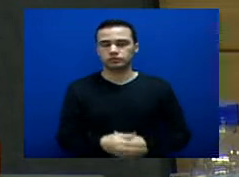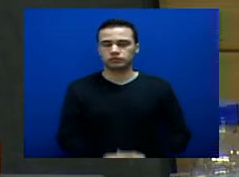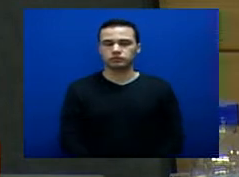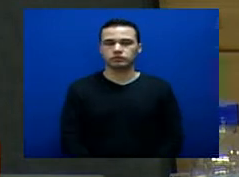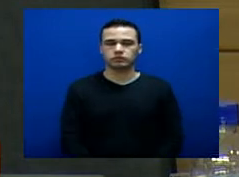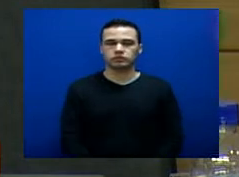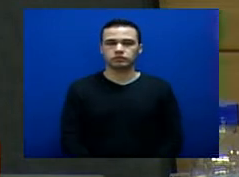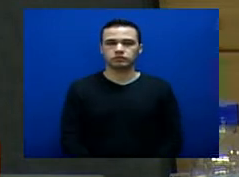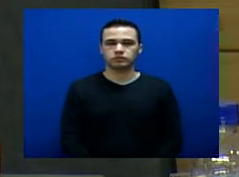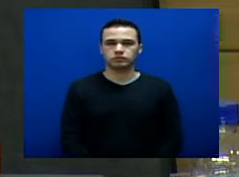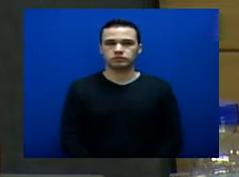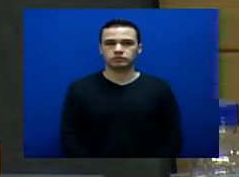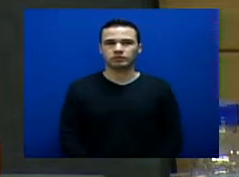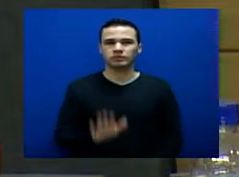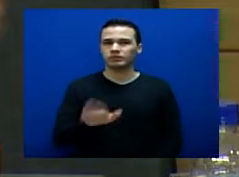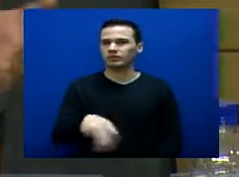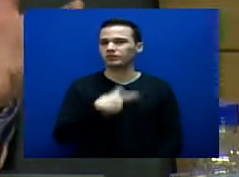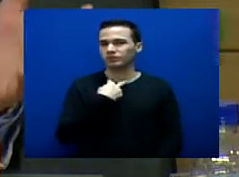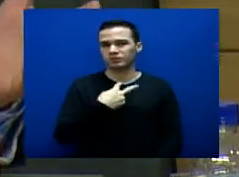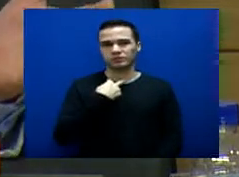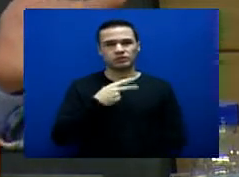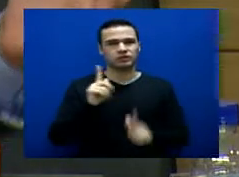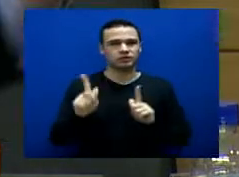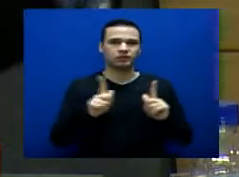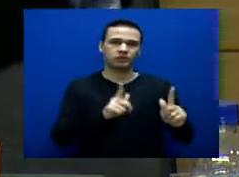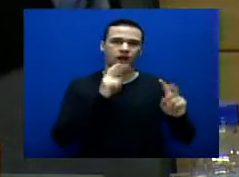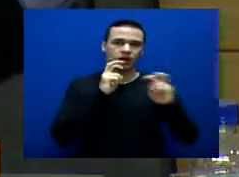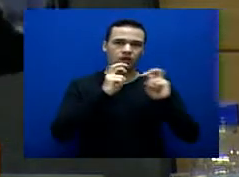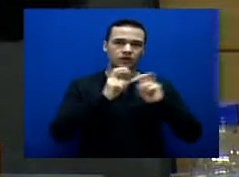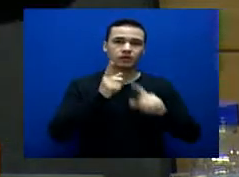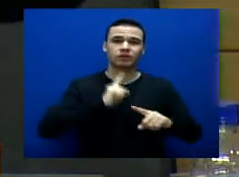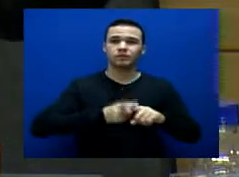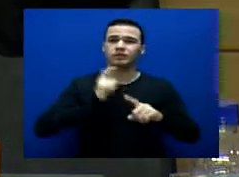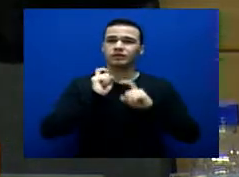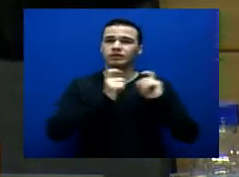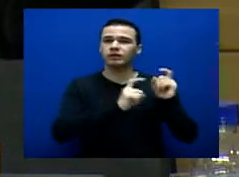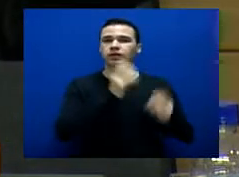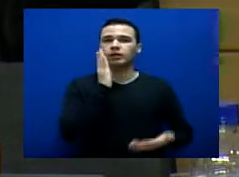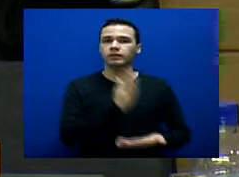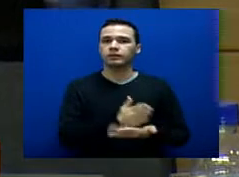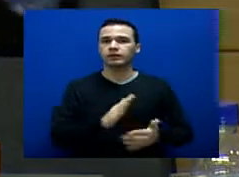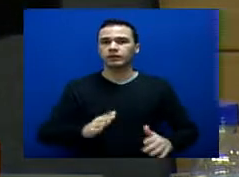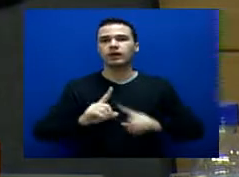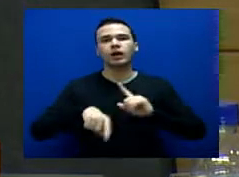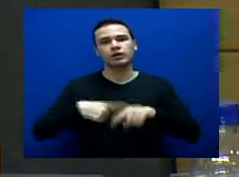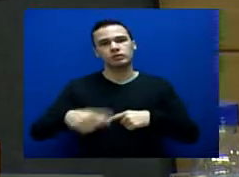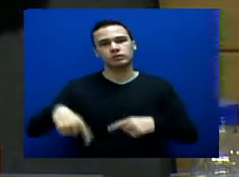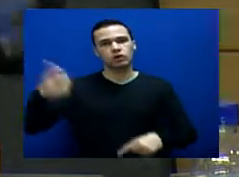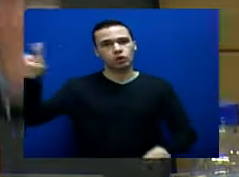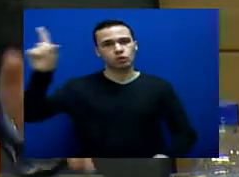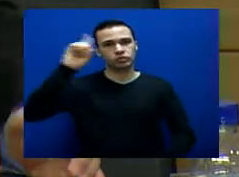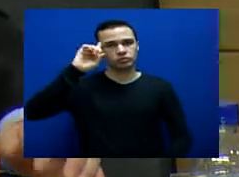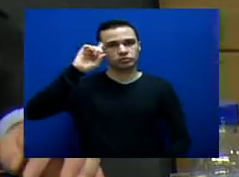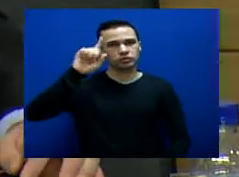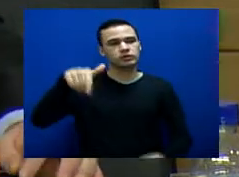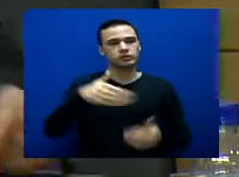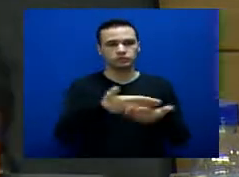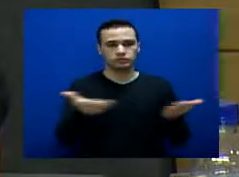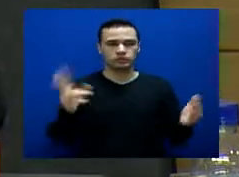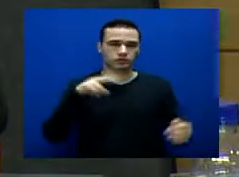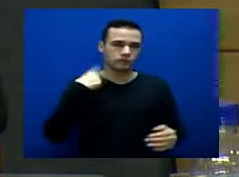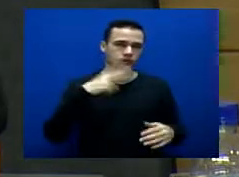Isso. Mas não pode se manifestar, senão tem que parar a sessão. Aí tá complicado. Aí fica para outro dia. Então, deixa os vereadores